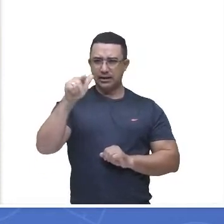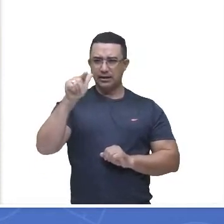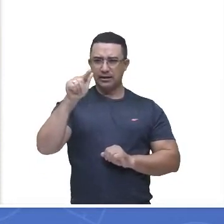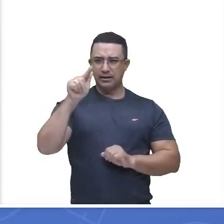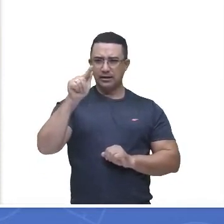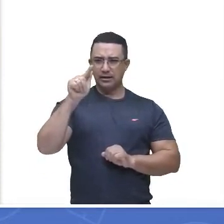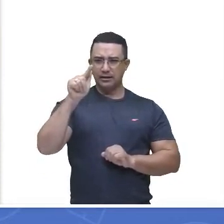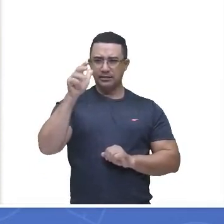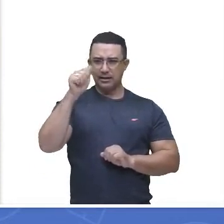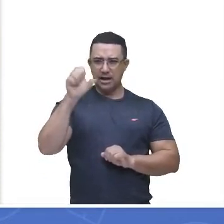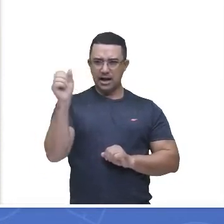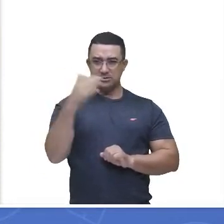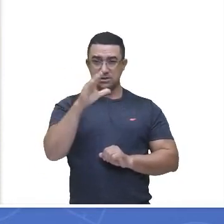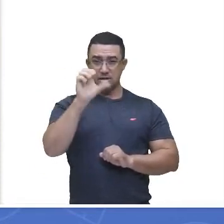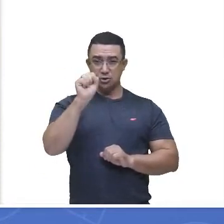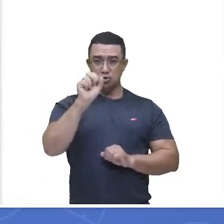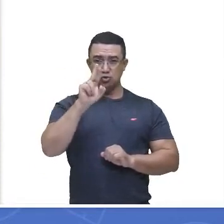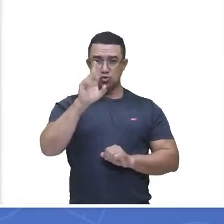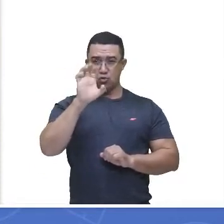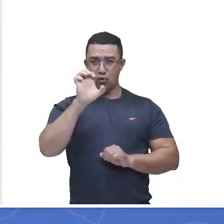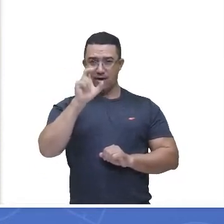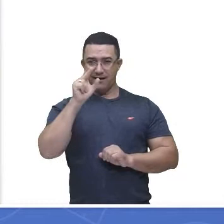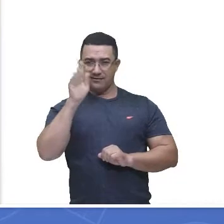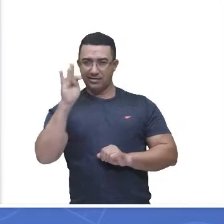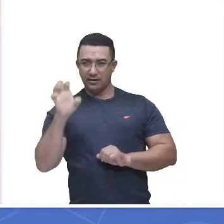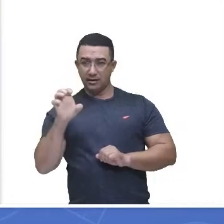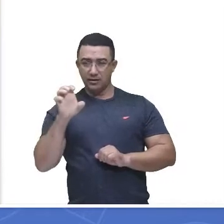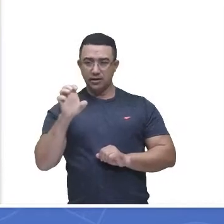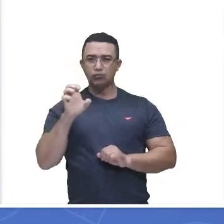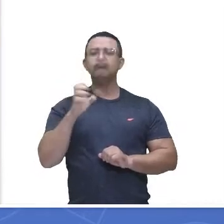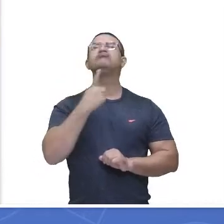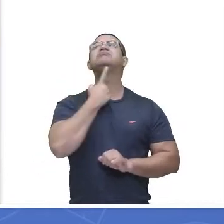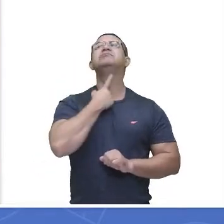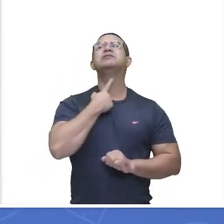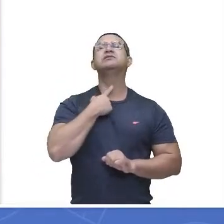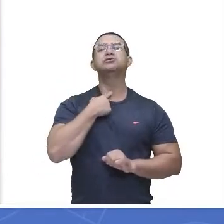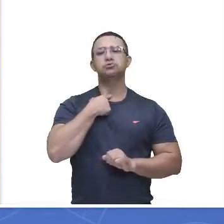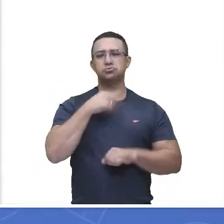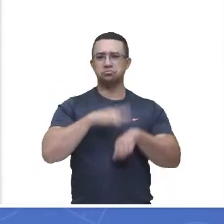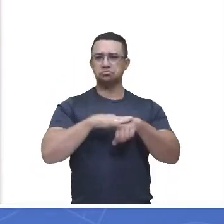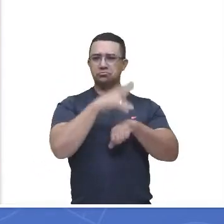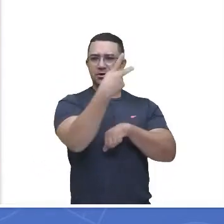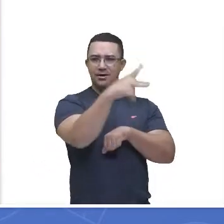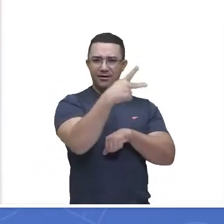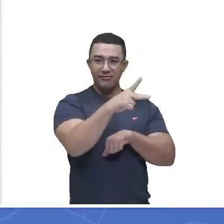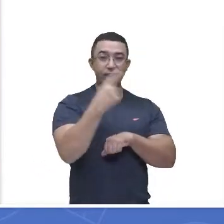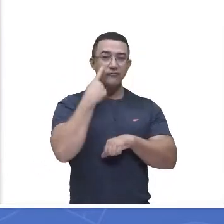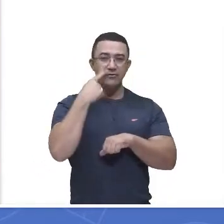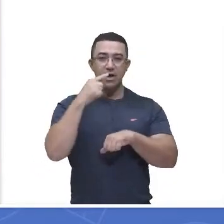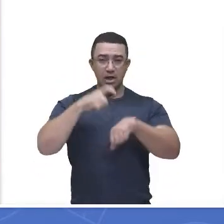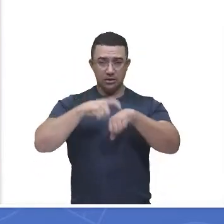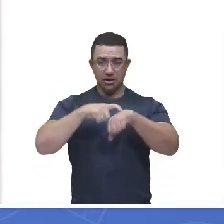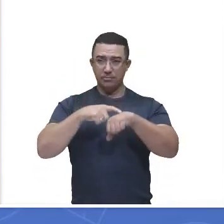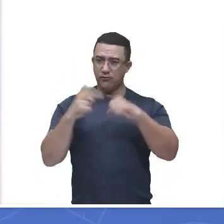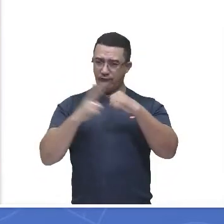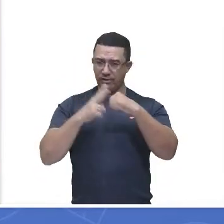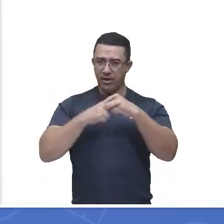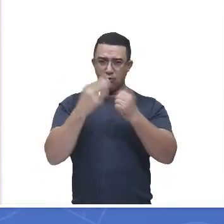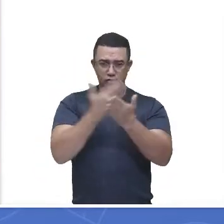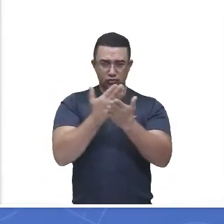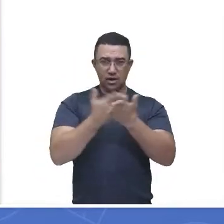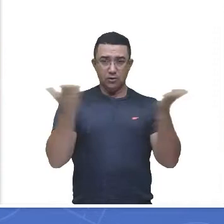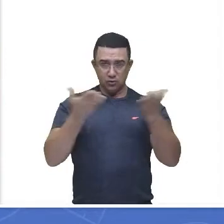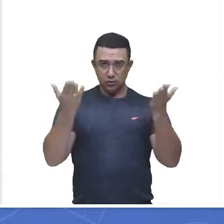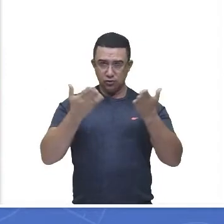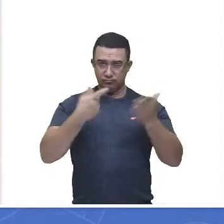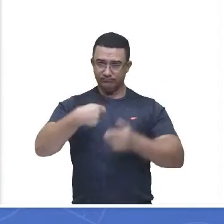eu estou desejando algo, né? Então, para você observar que esse tempo verbal que nós iremos estudar hoje em língua